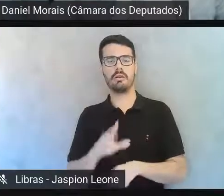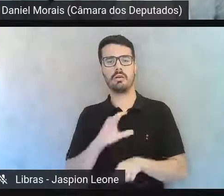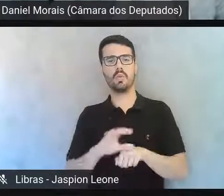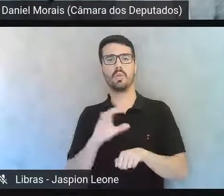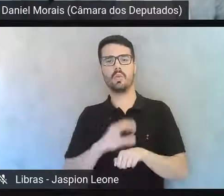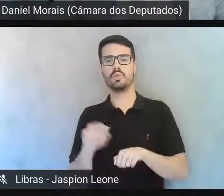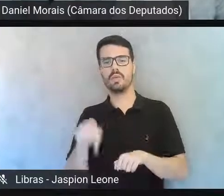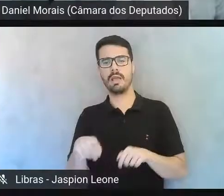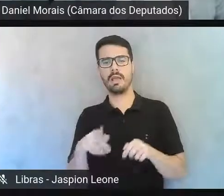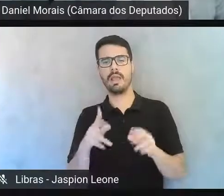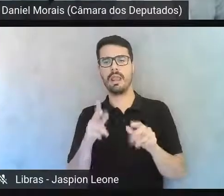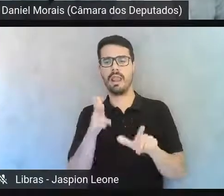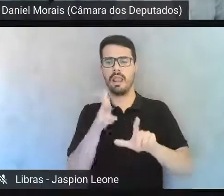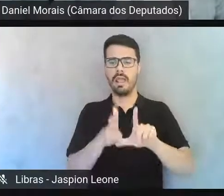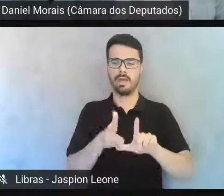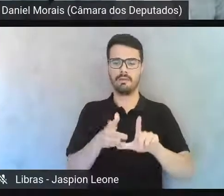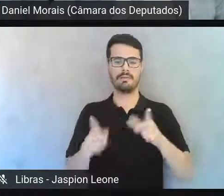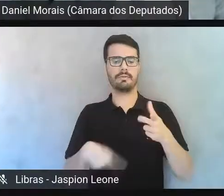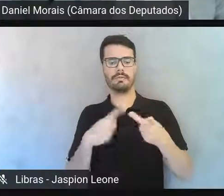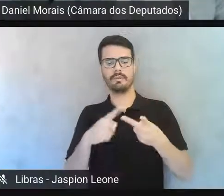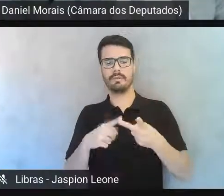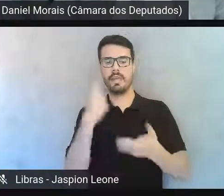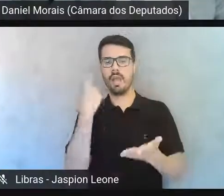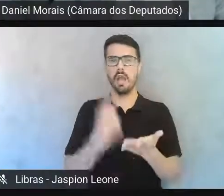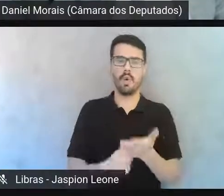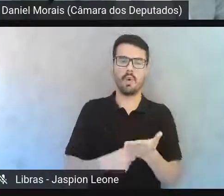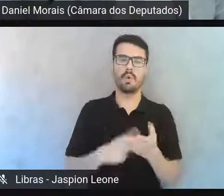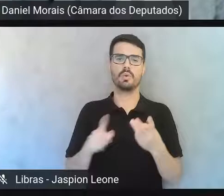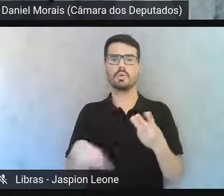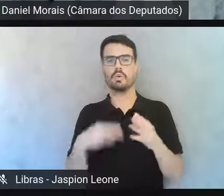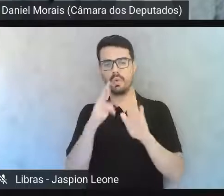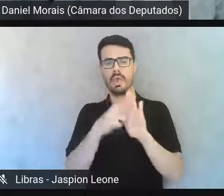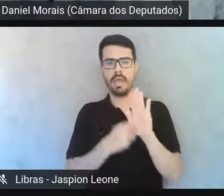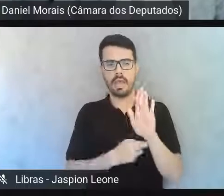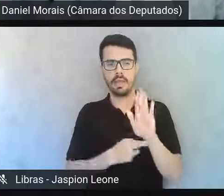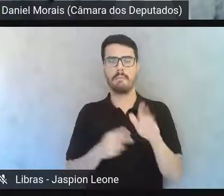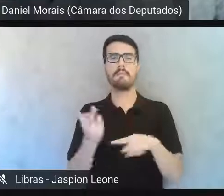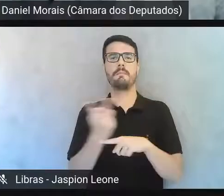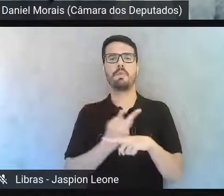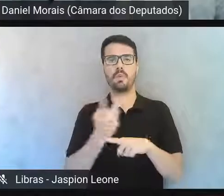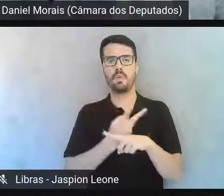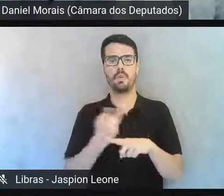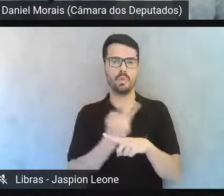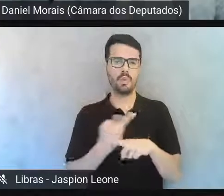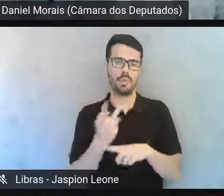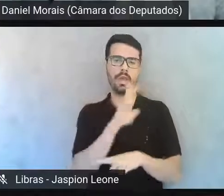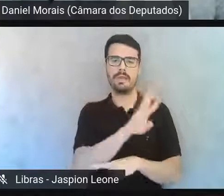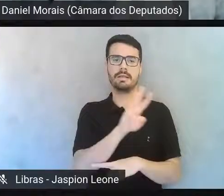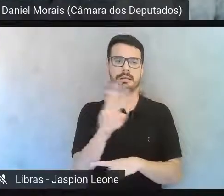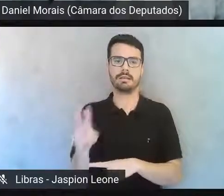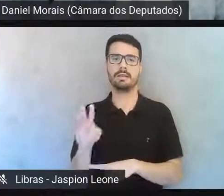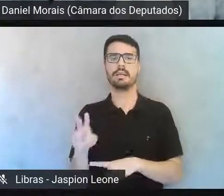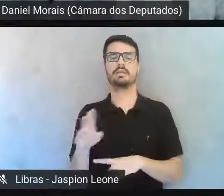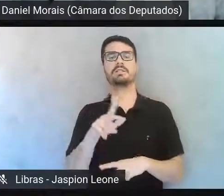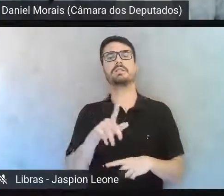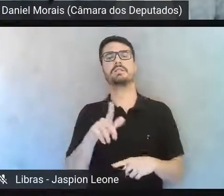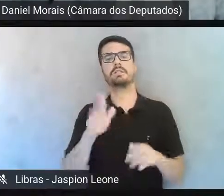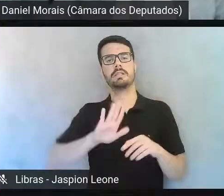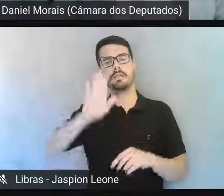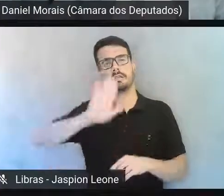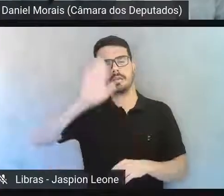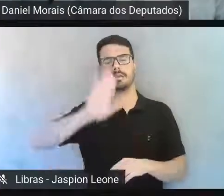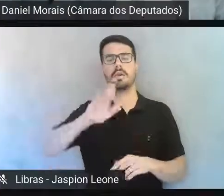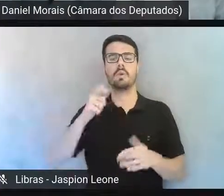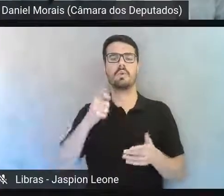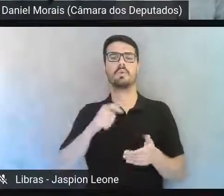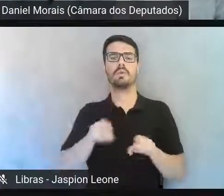live, é ler um acórdão, é ler o normativo, é procurar sites especializados em licitação em contratos, pegar material e